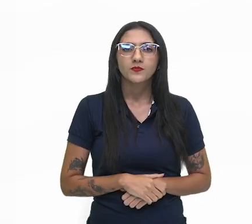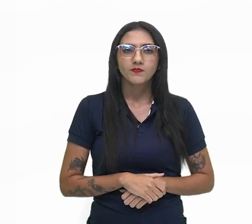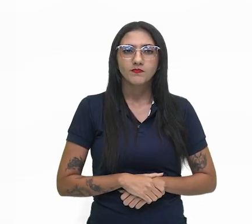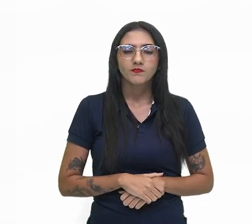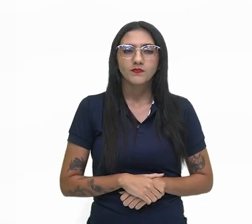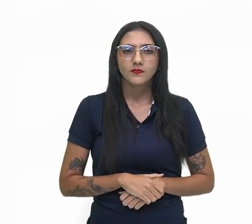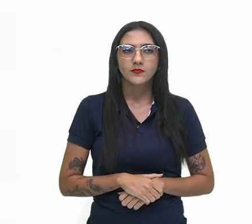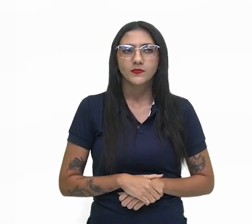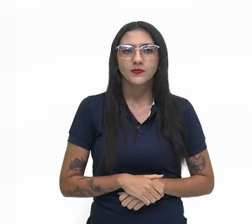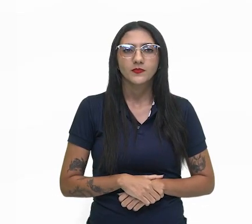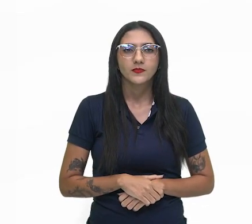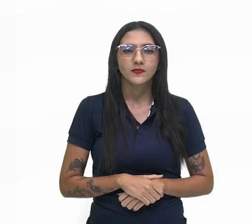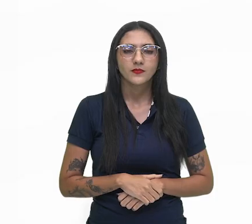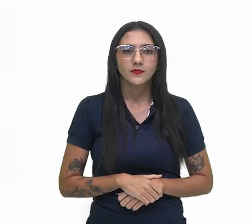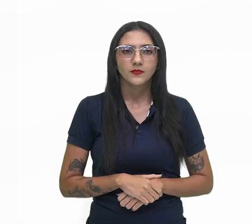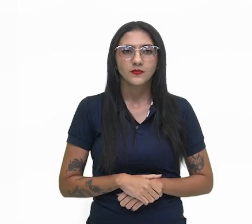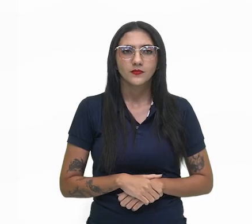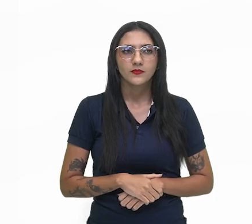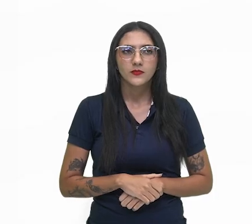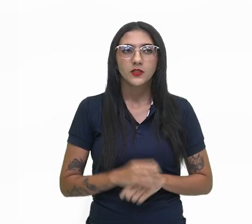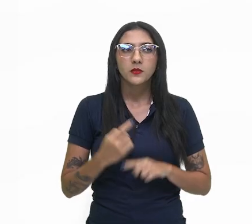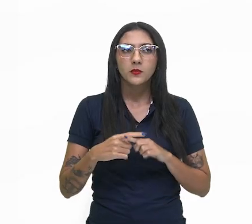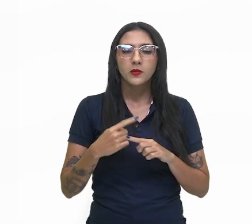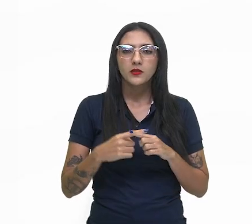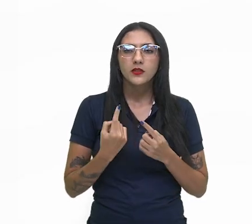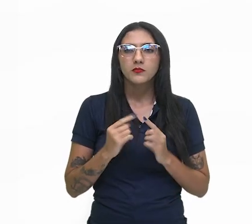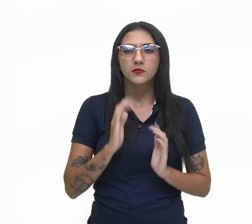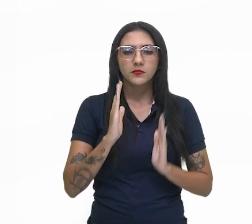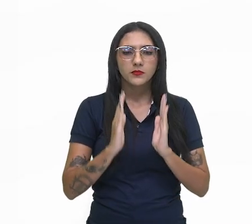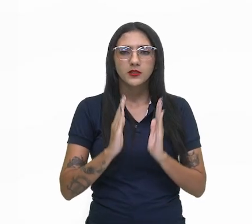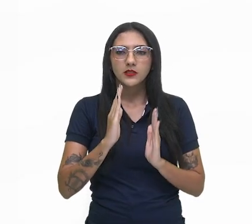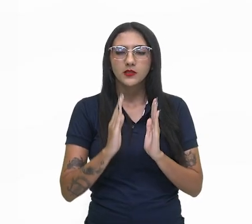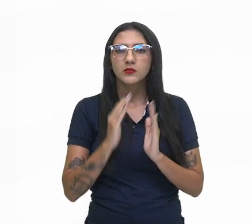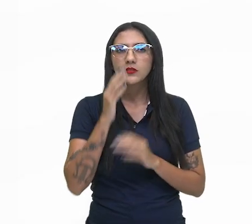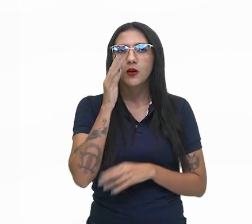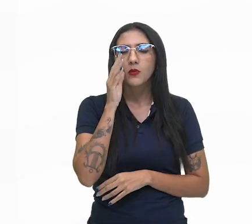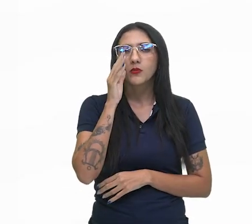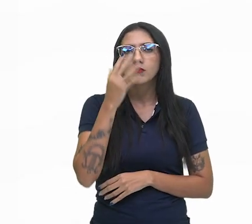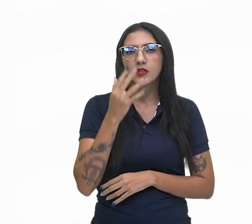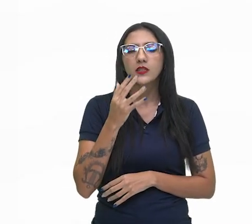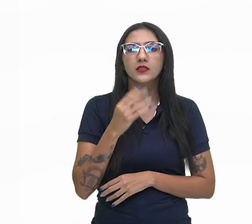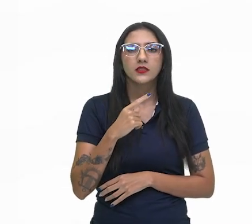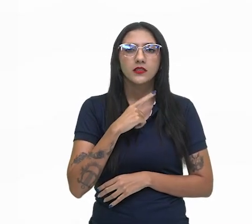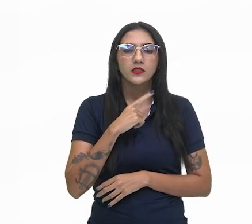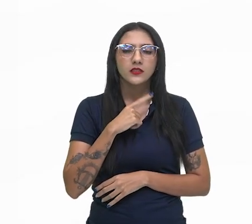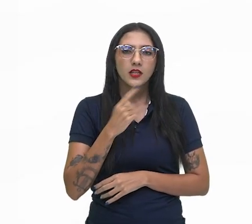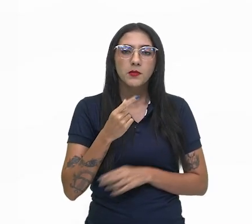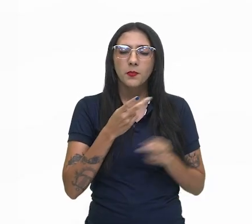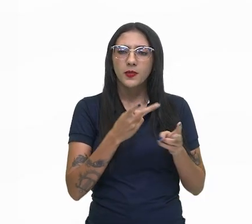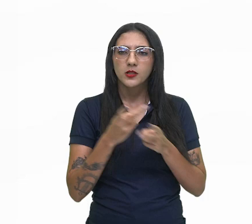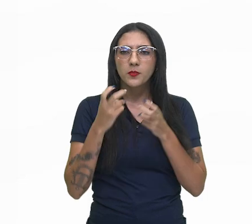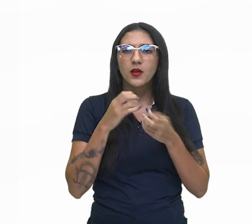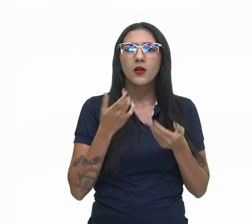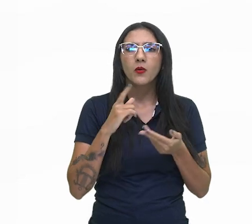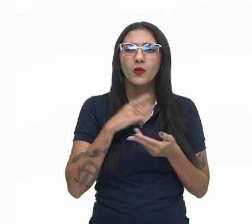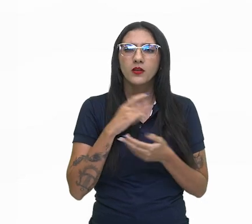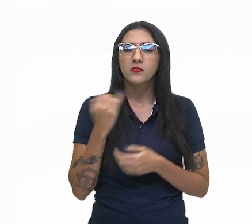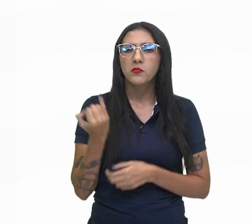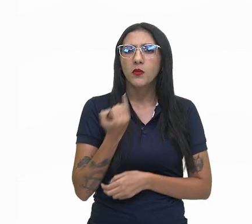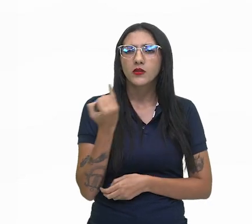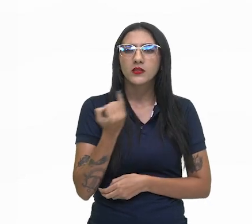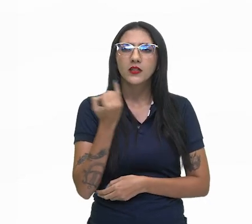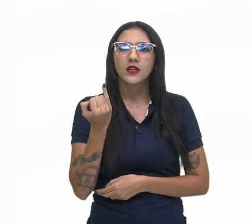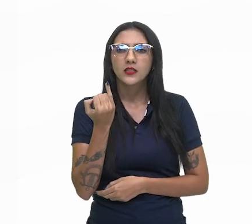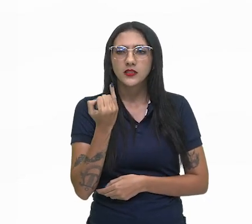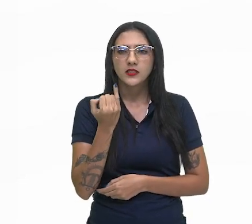Por quê? No momento da crise é que a gente tem que trabalhar e perceber a importância, né,